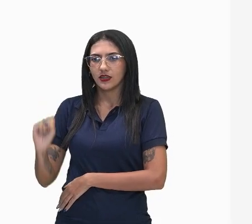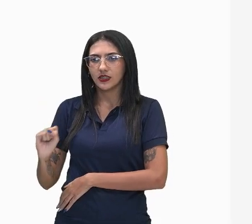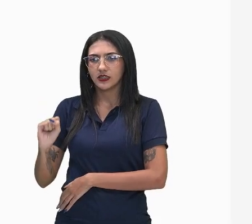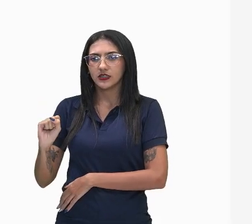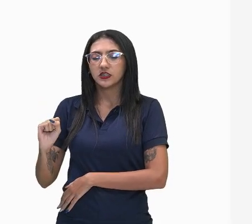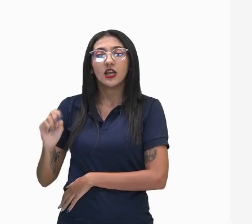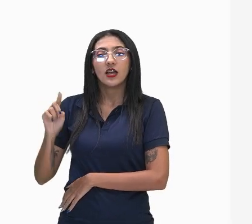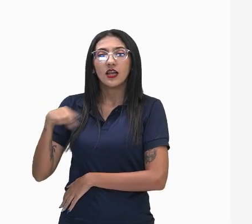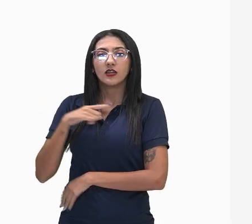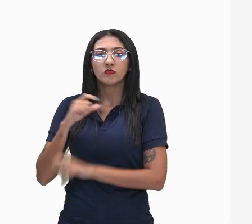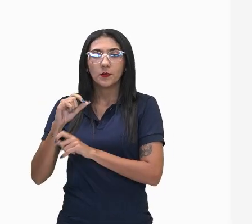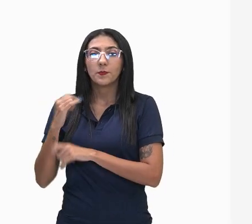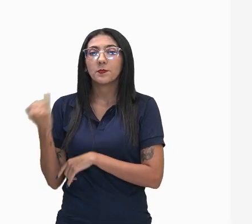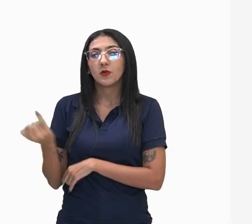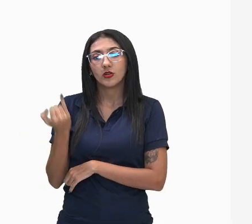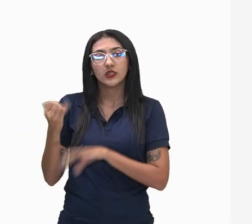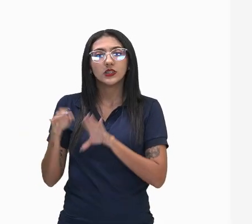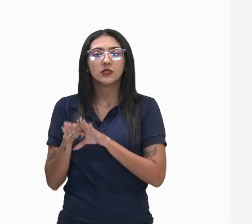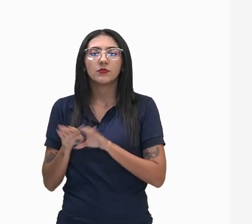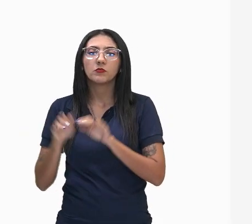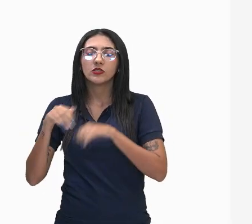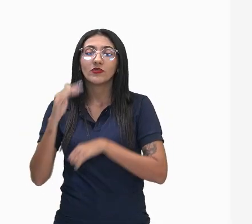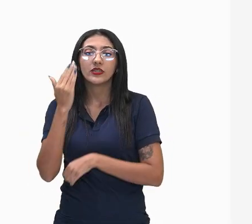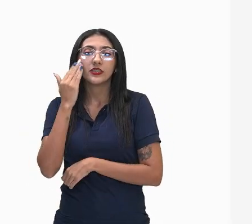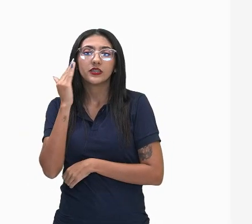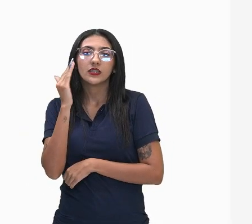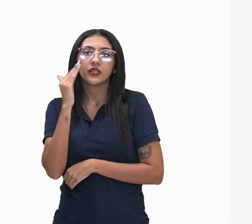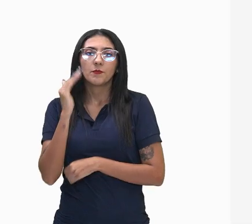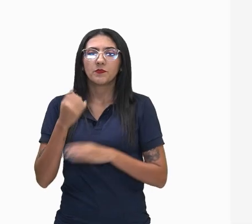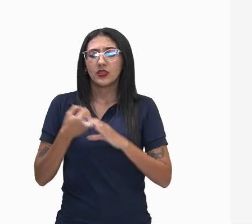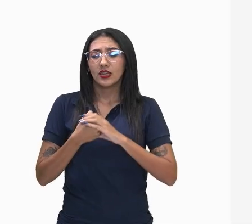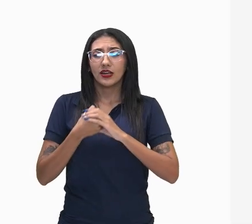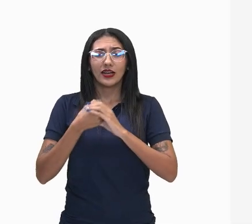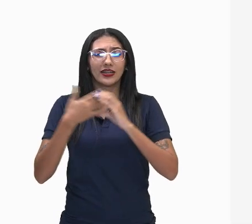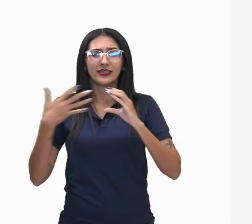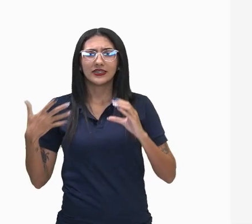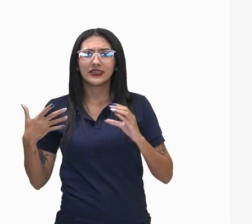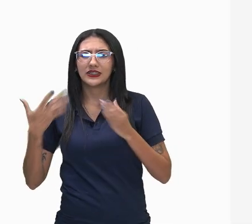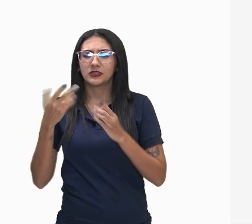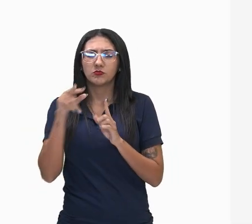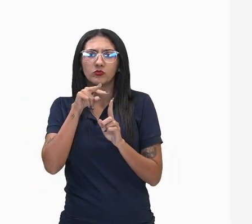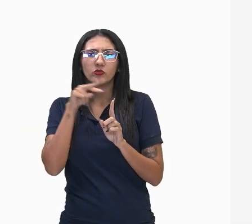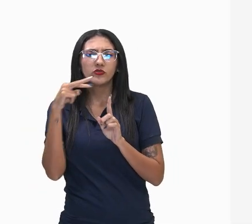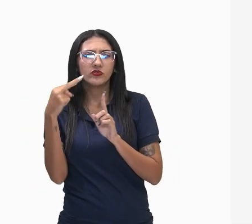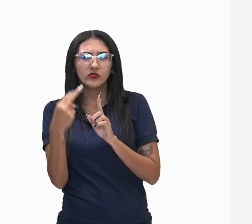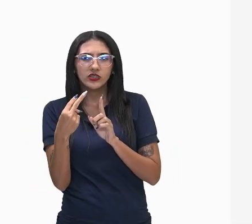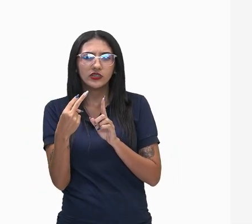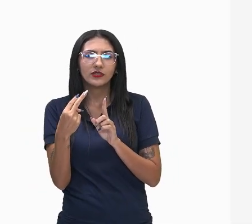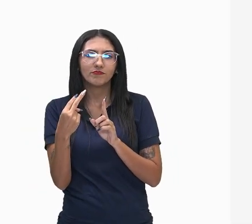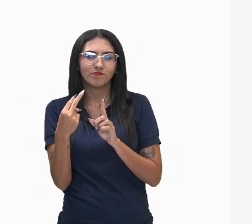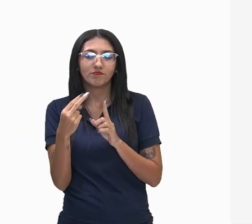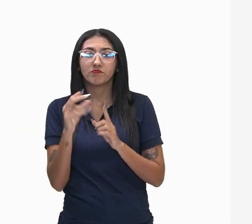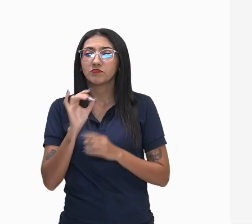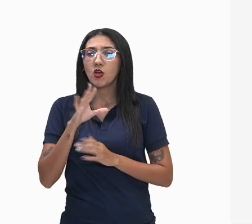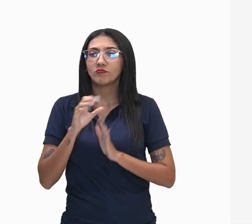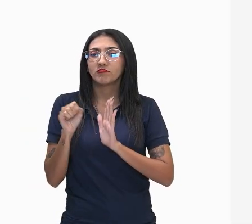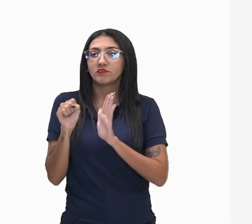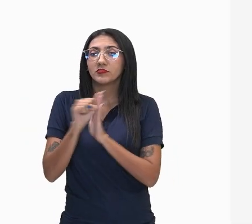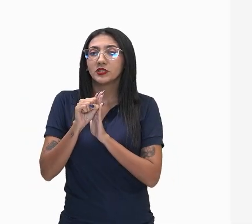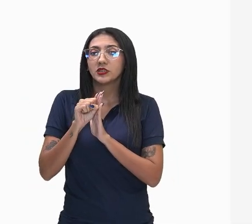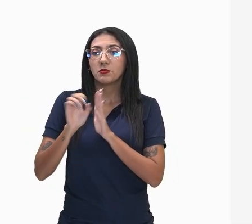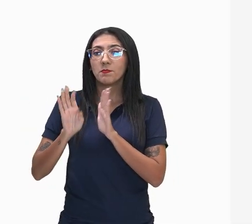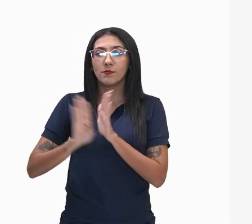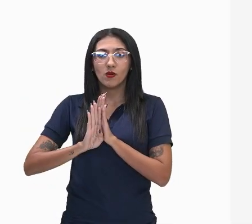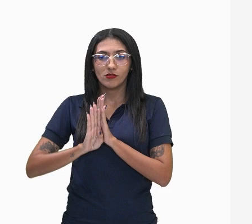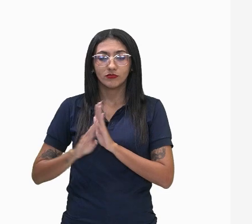elas são fundamentais para compreender os aspectos subjetivos